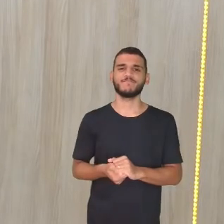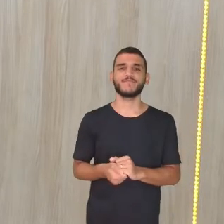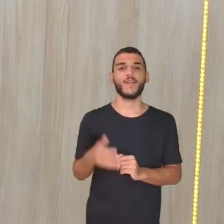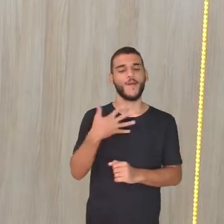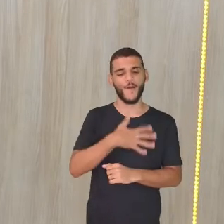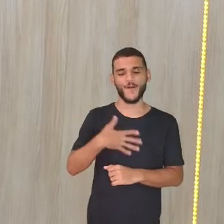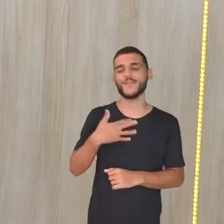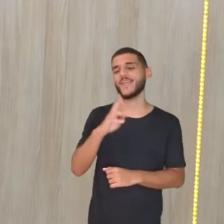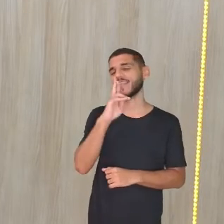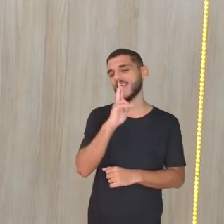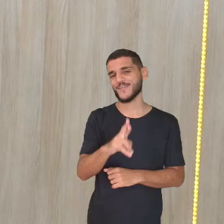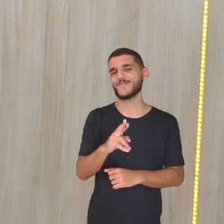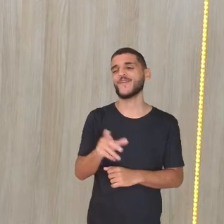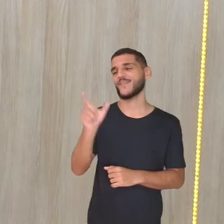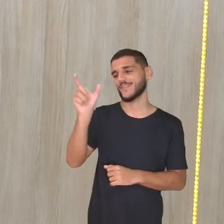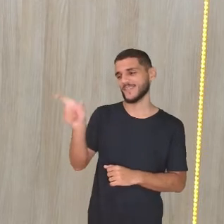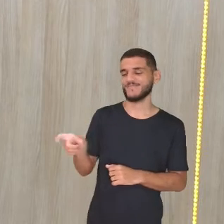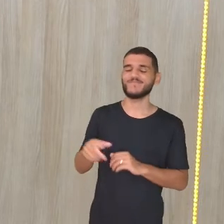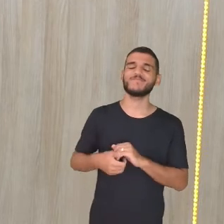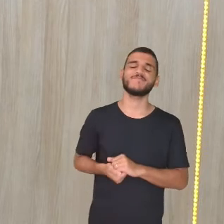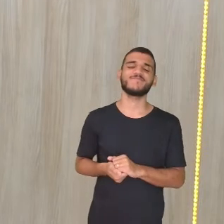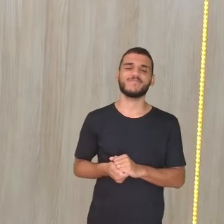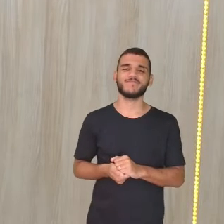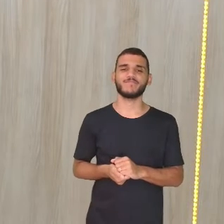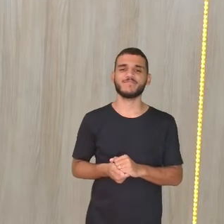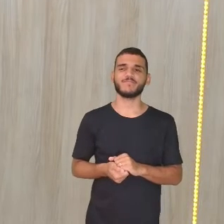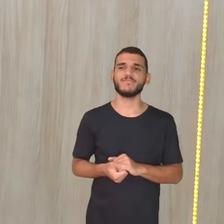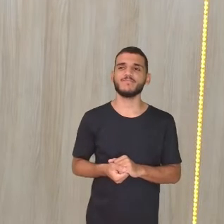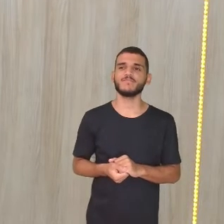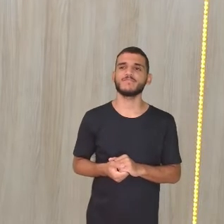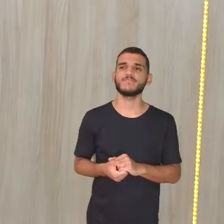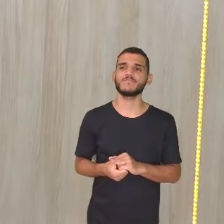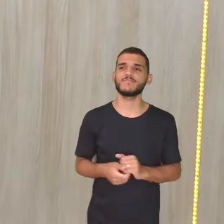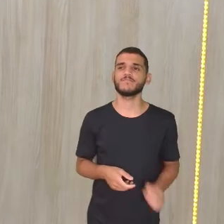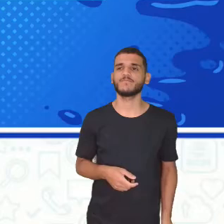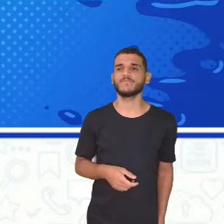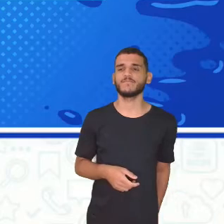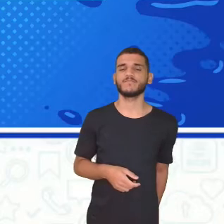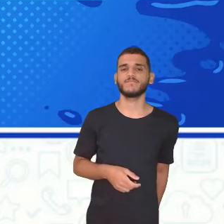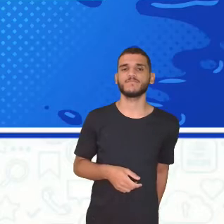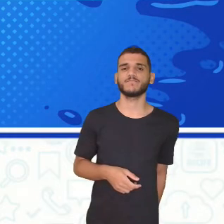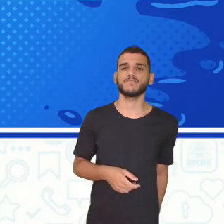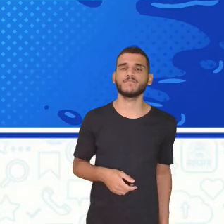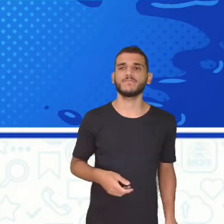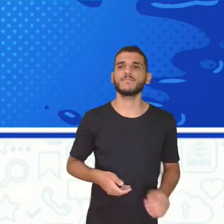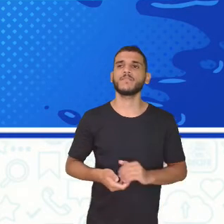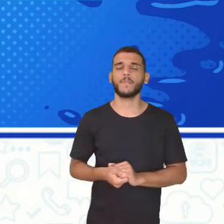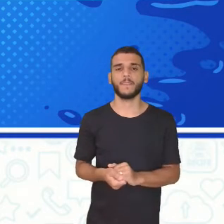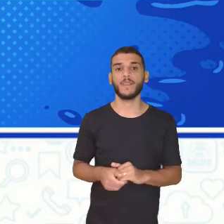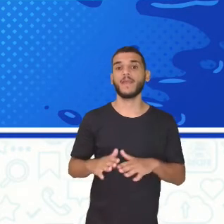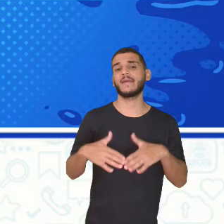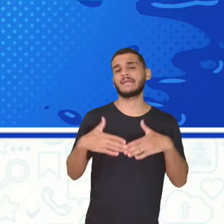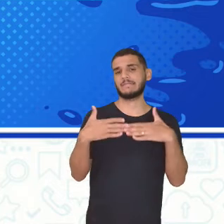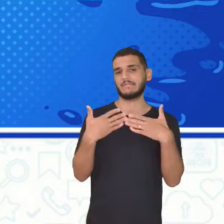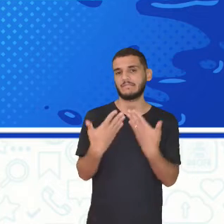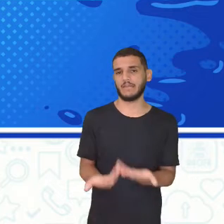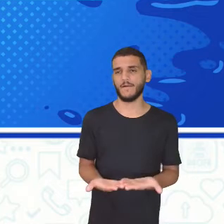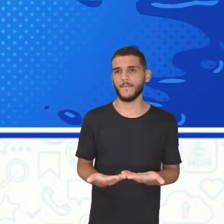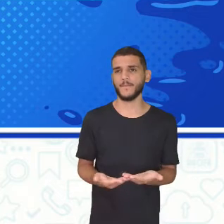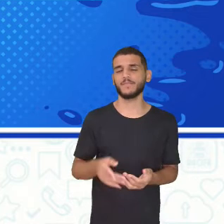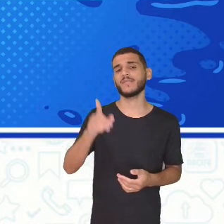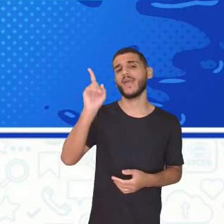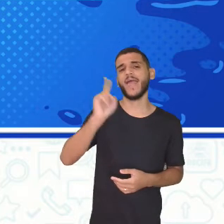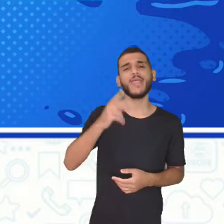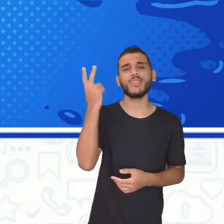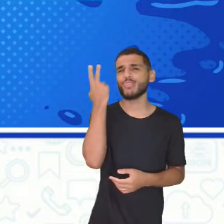dele. E é esse peso de responsabilidade que tenho. Vamos lá. Então, é natural que aproveitem